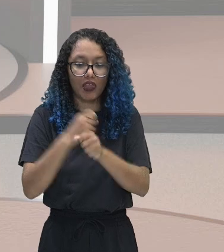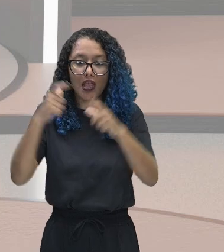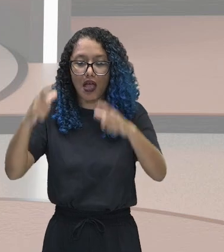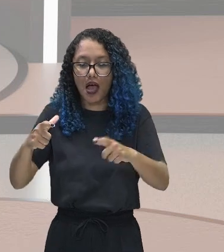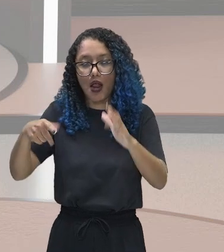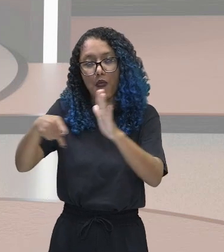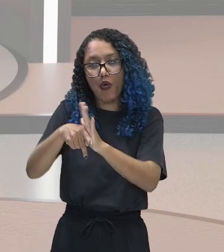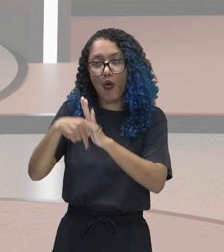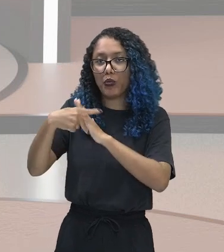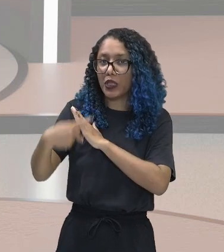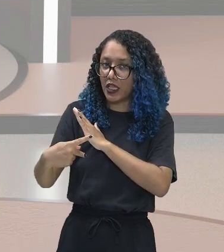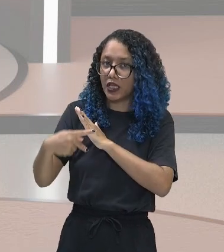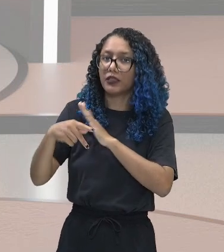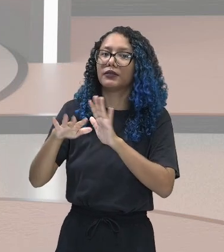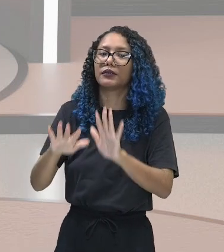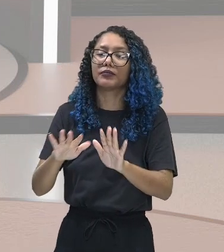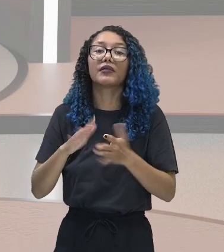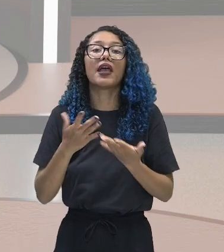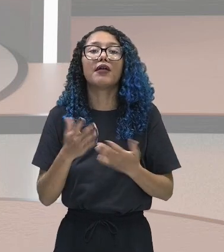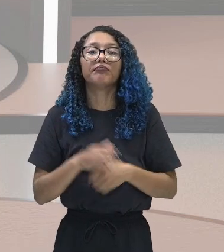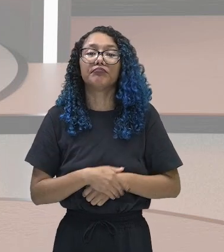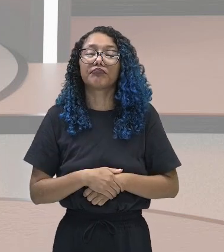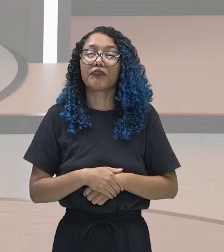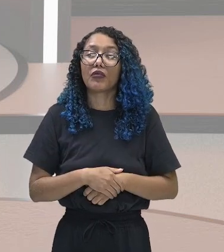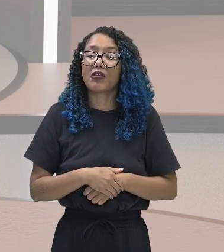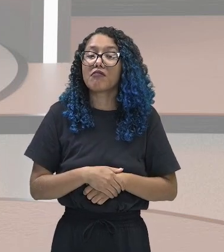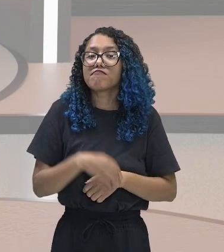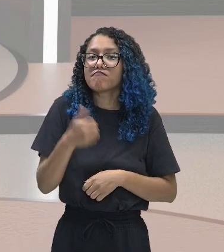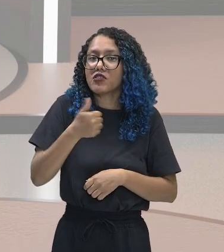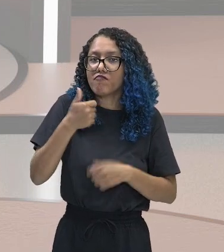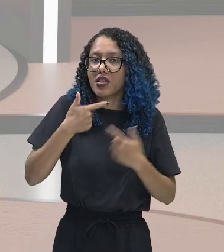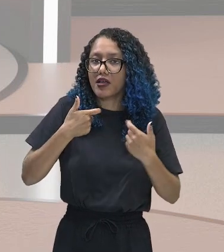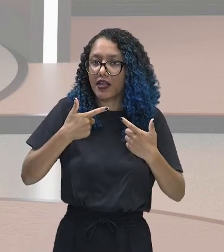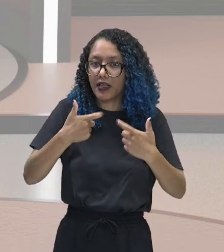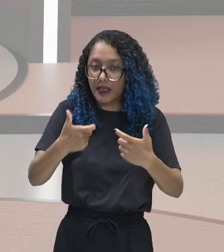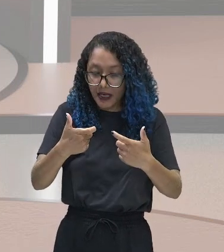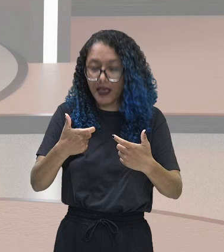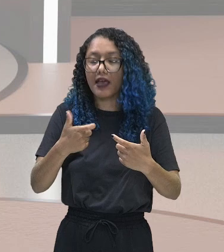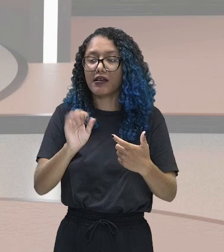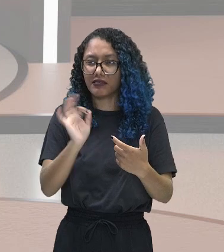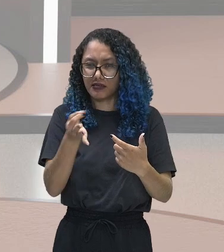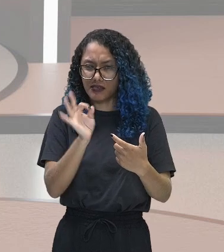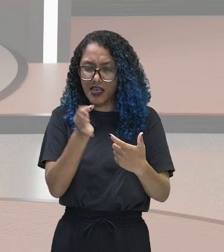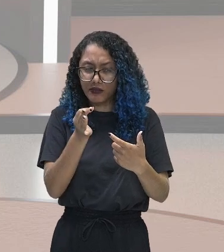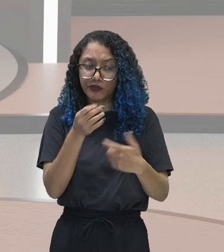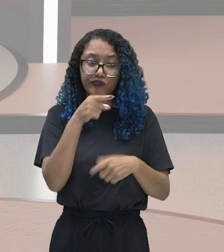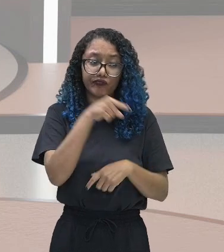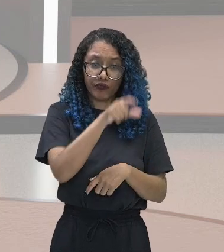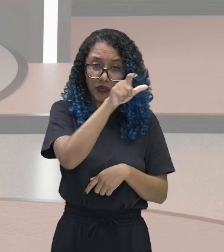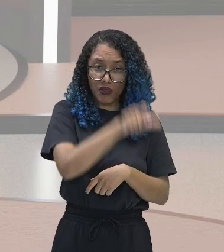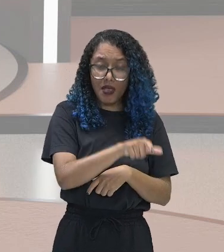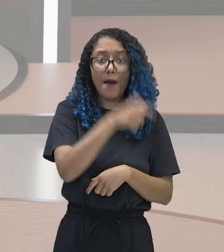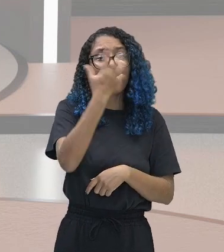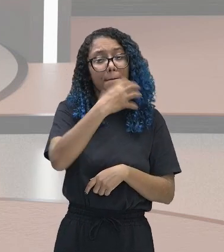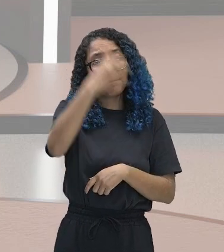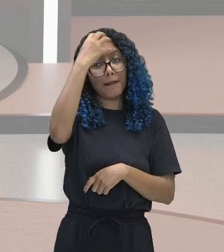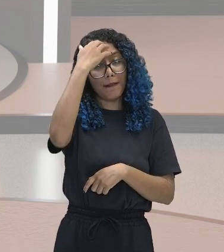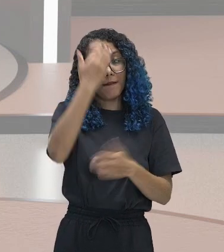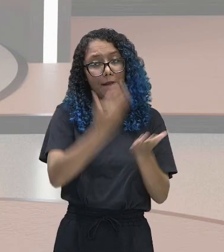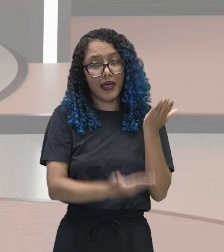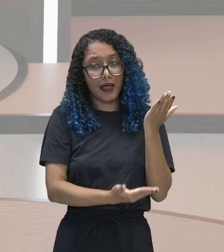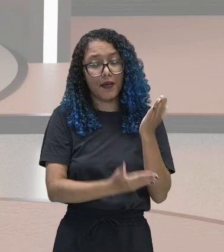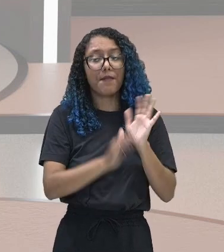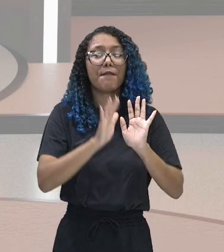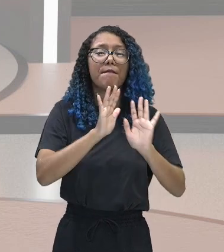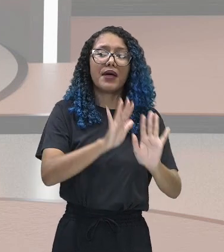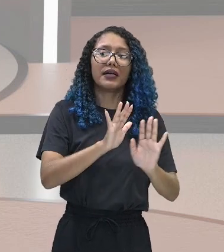Então, essa é a primeira grande batalha, onde a gente vai ver que o Dario, ele perdeu nessa primeira batalha, mas o que que ele